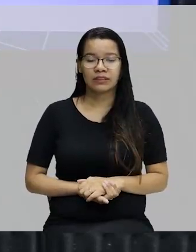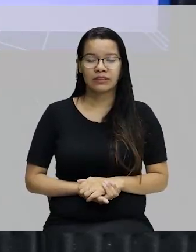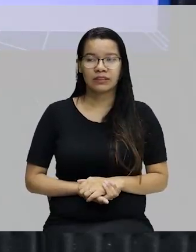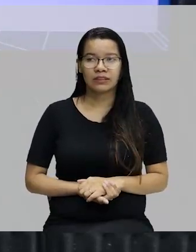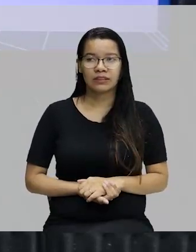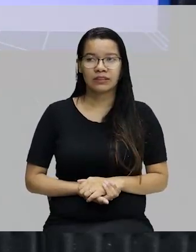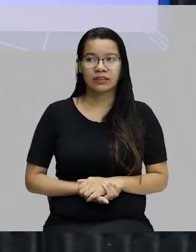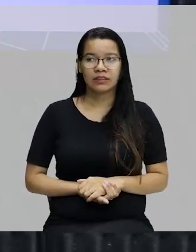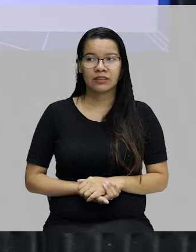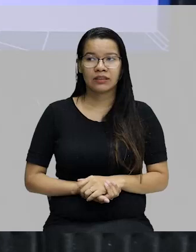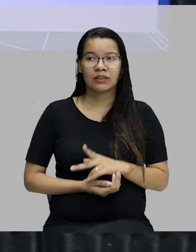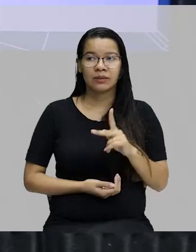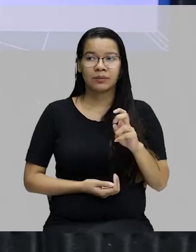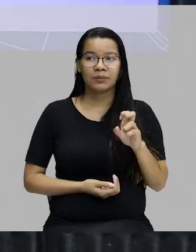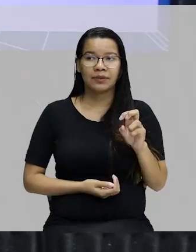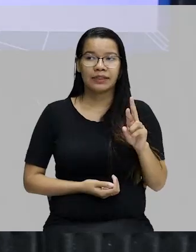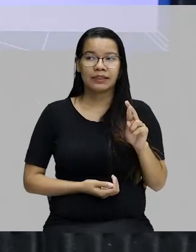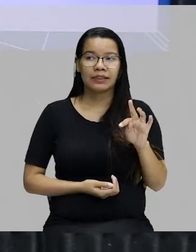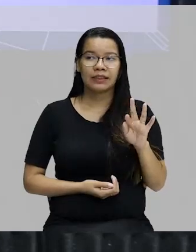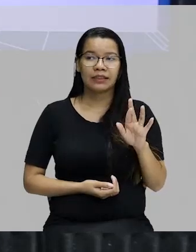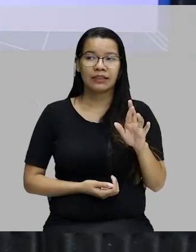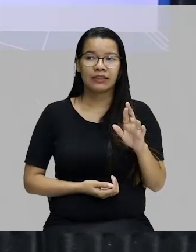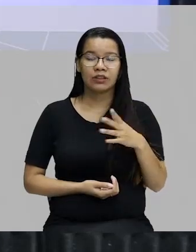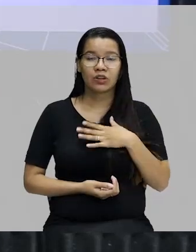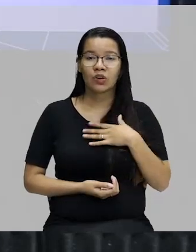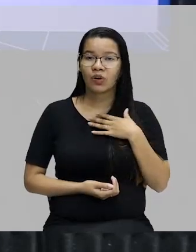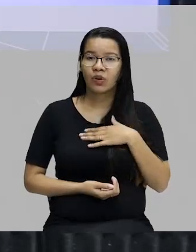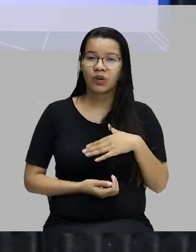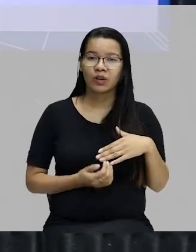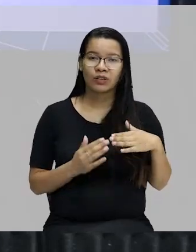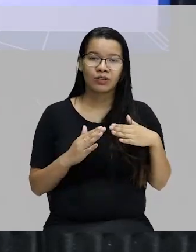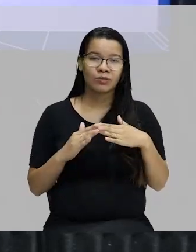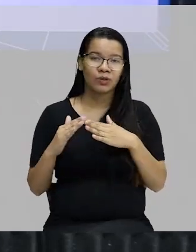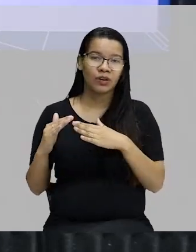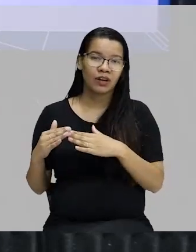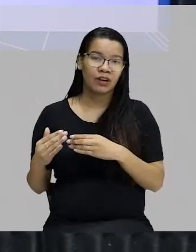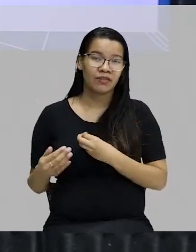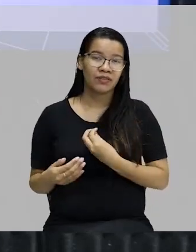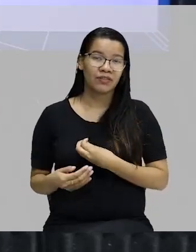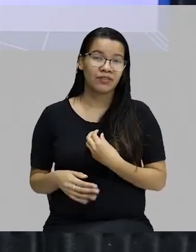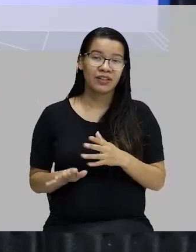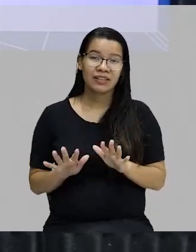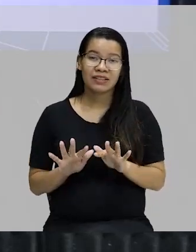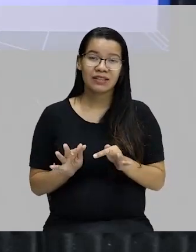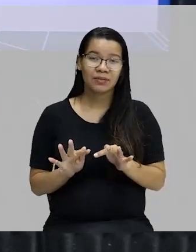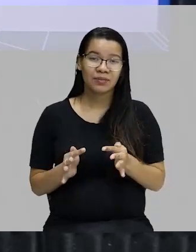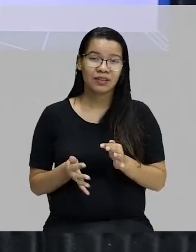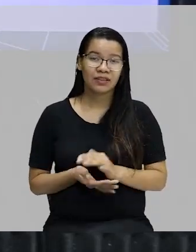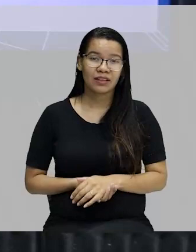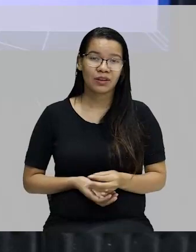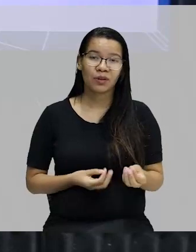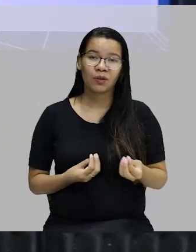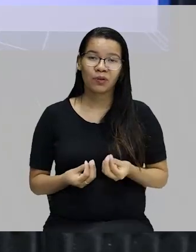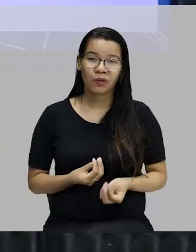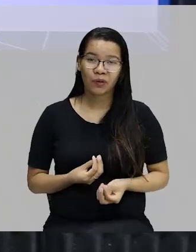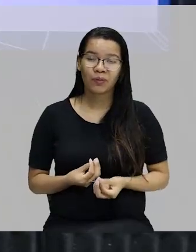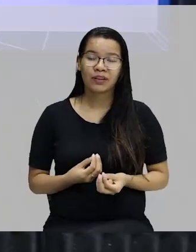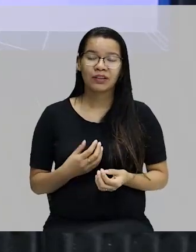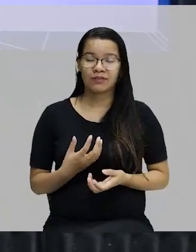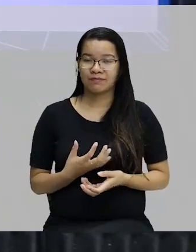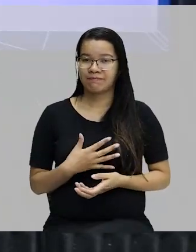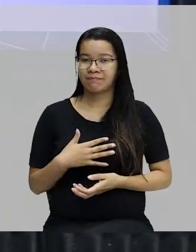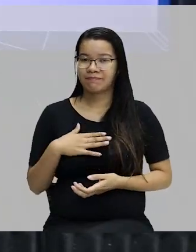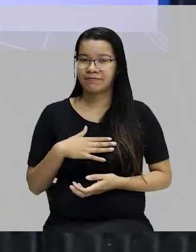live simply. O Peter gosta de morar ou viver de uma maneira simples. É a forma que ele gosta